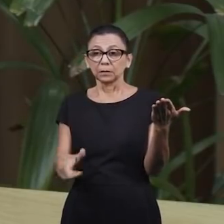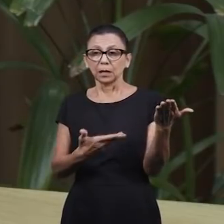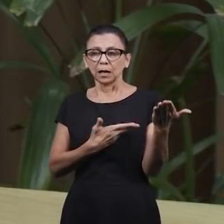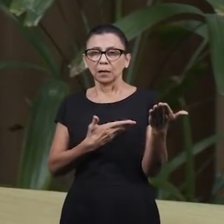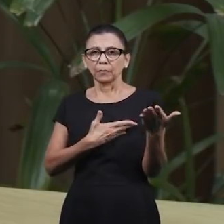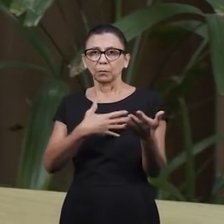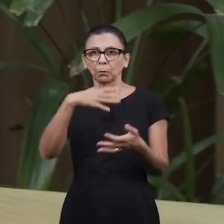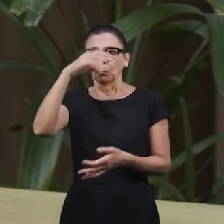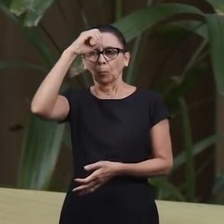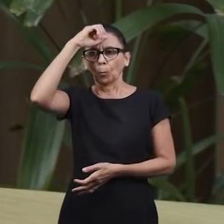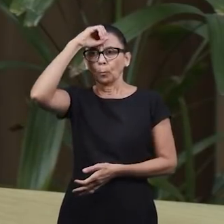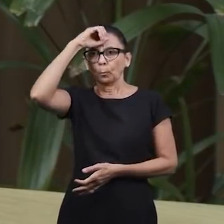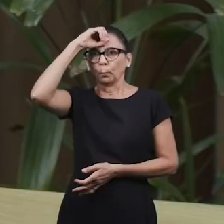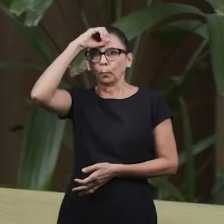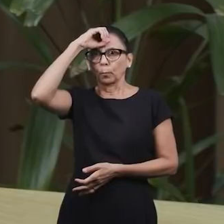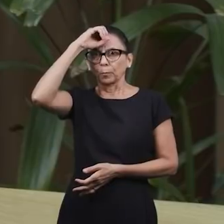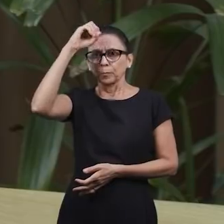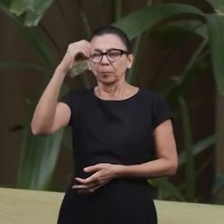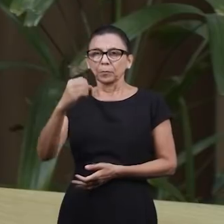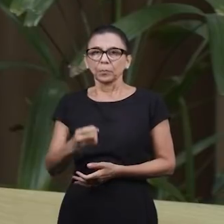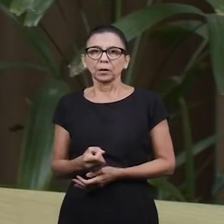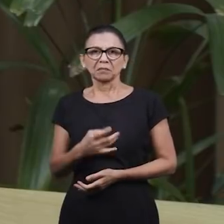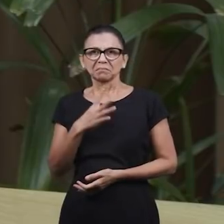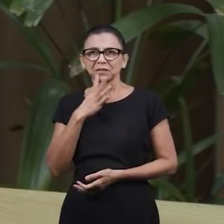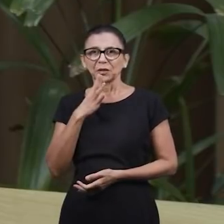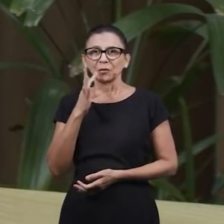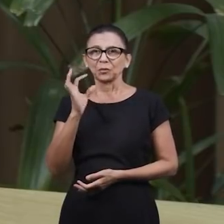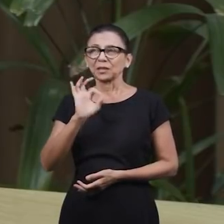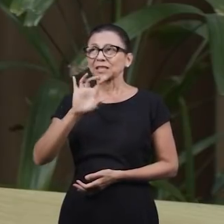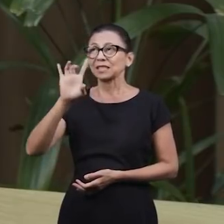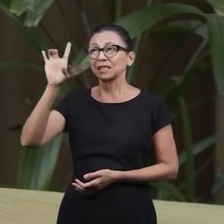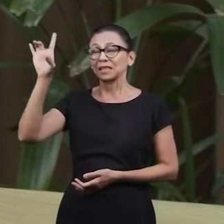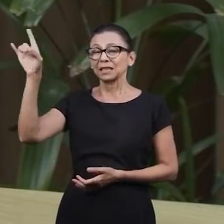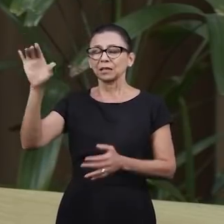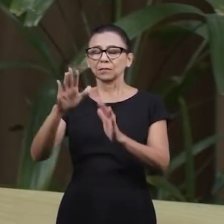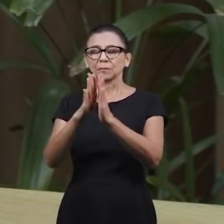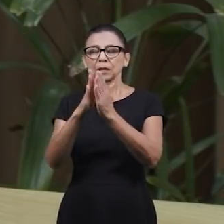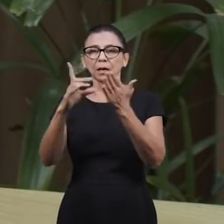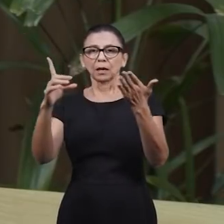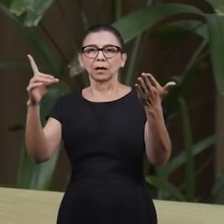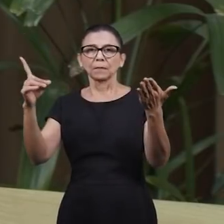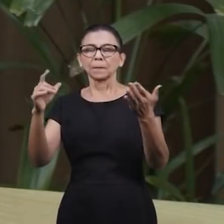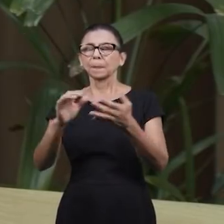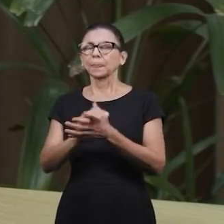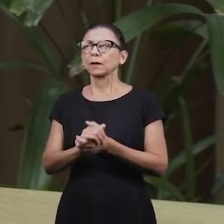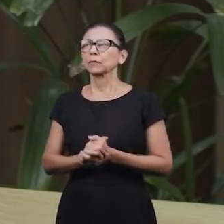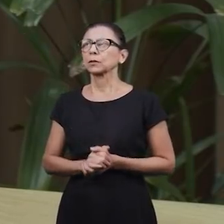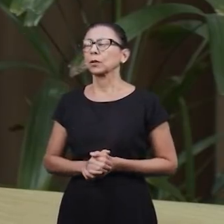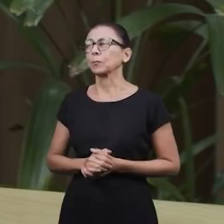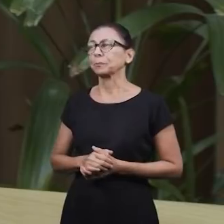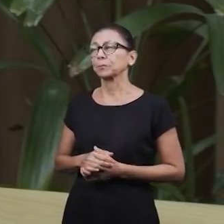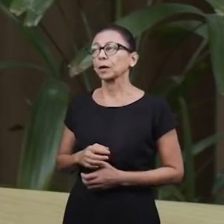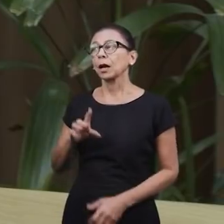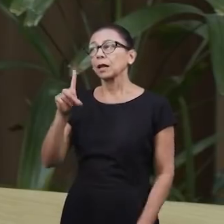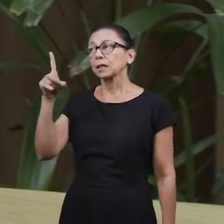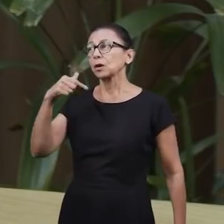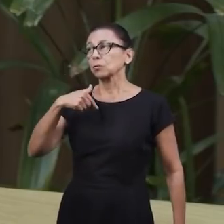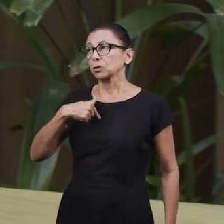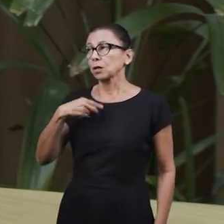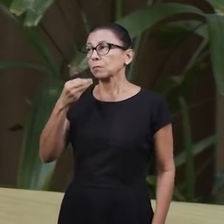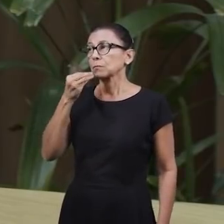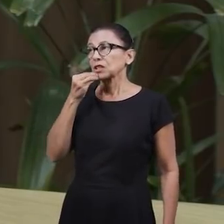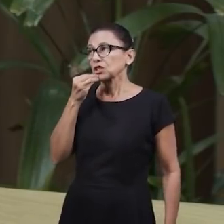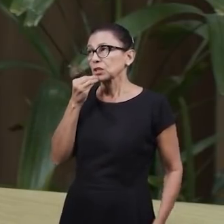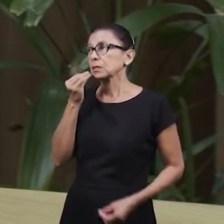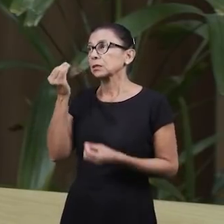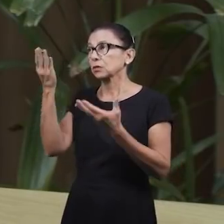sentido de não conhecer a Deus, abriu a palavra simplesmente e disse assim: Deus, vou te dar uma chance.